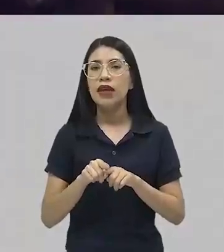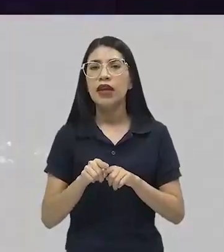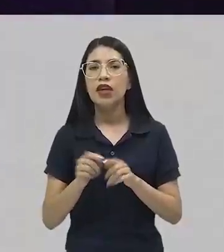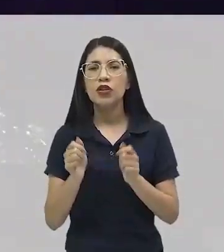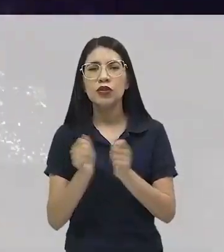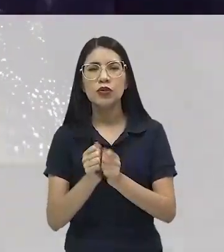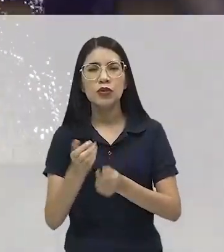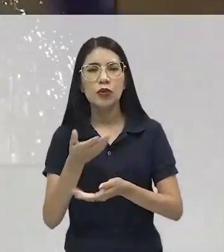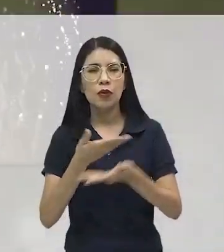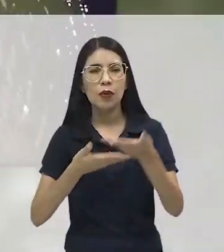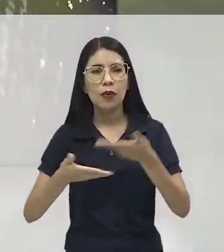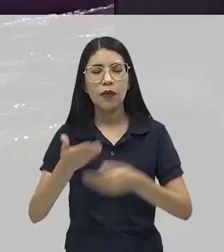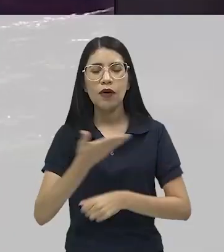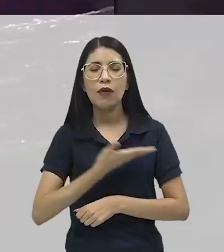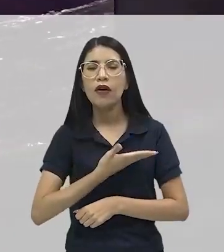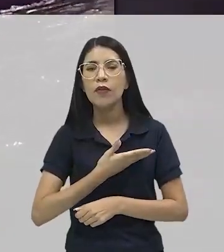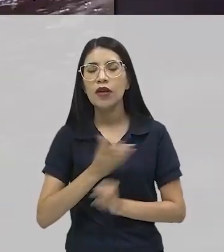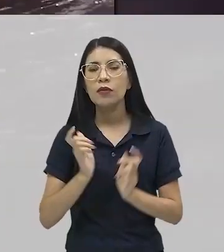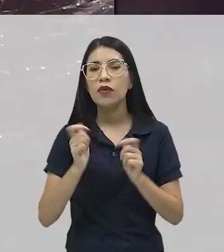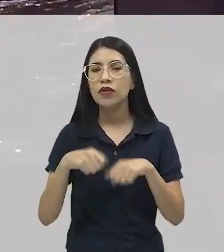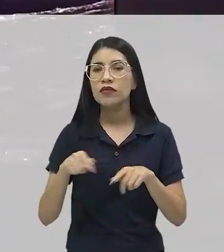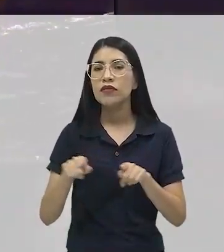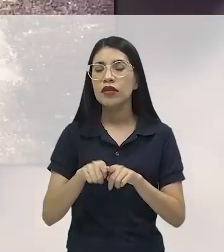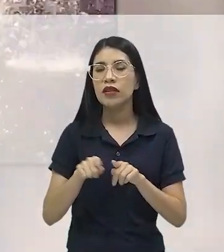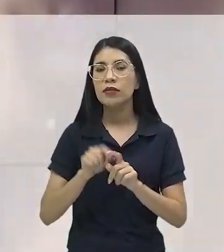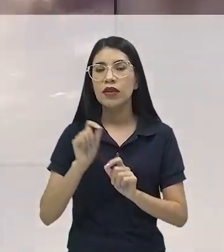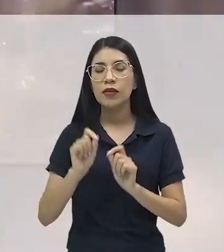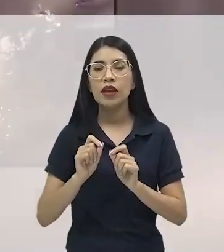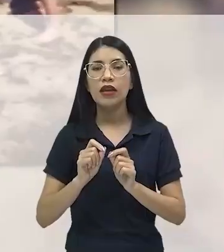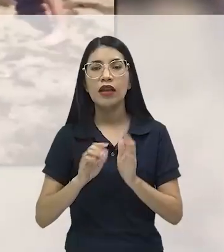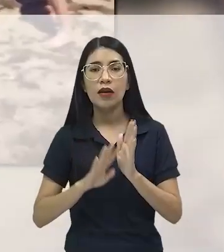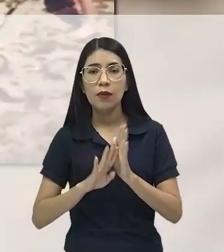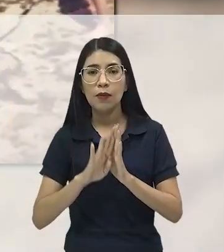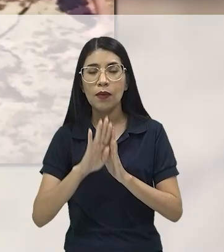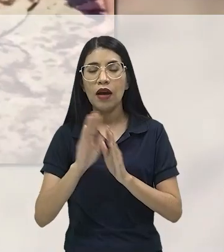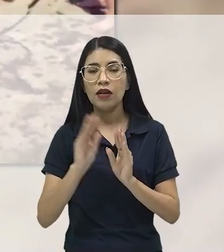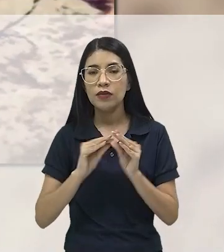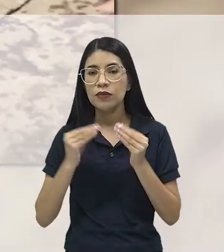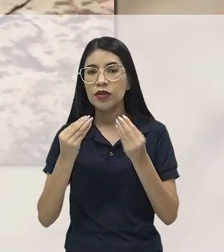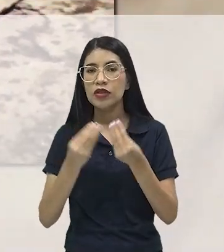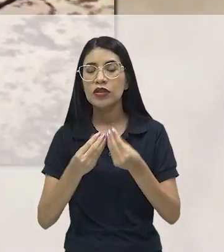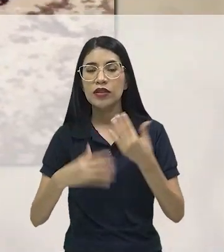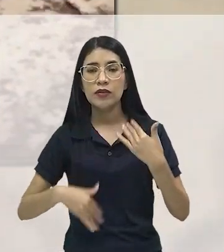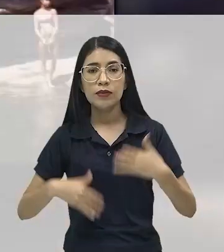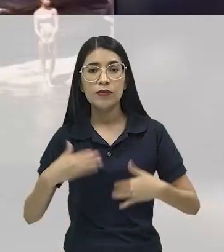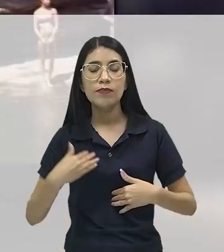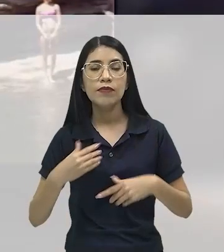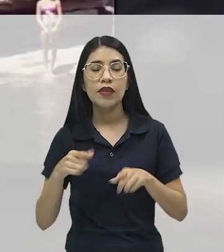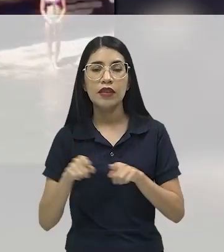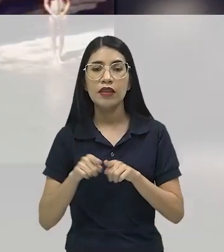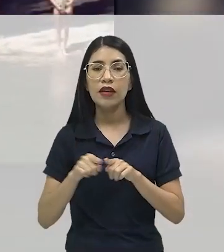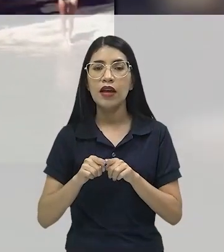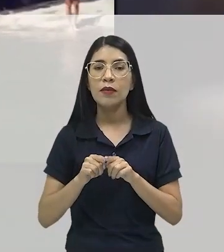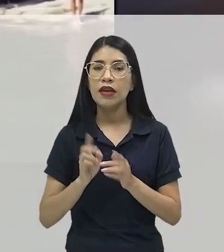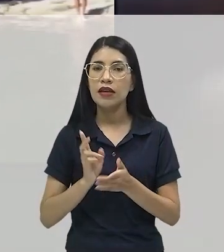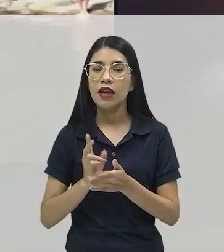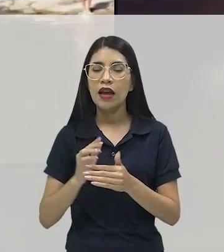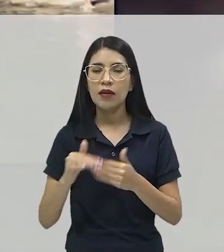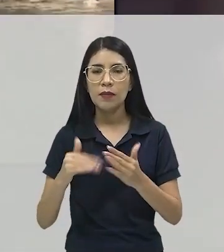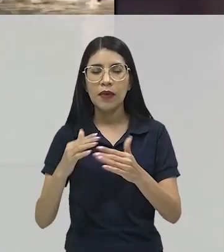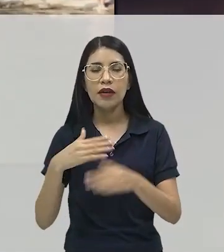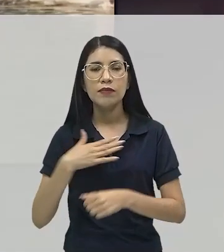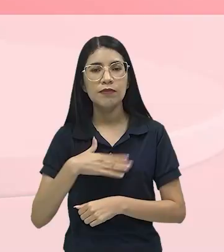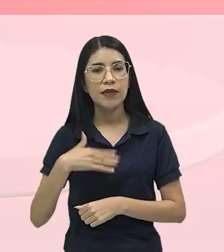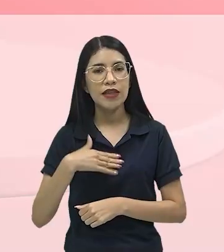amigos pode ser aí uma maneira da gente aumentar essas substâncias no nosso organismo e ter cada vez mais prazer